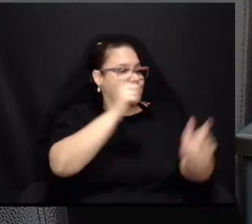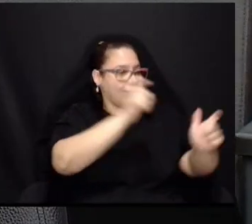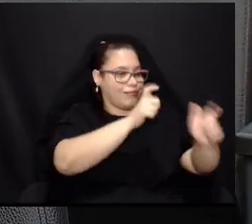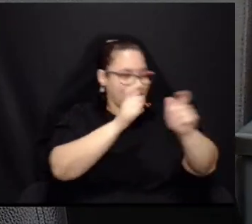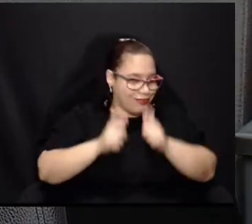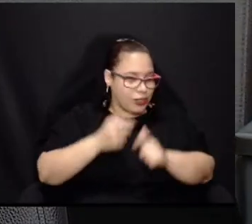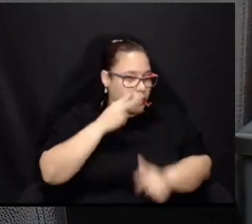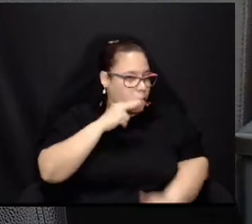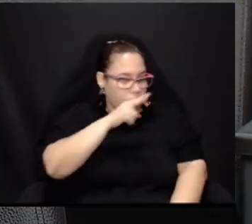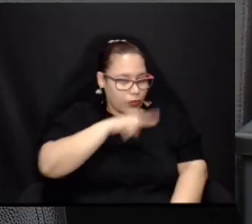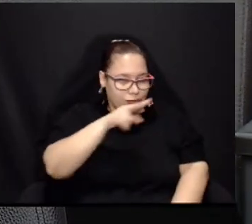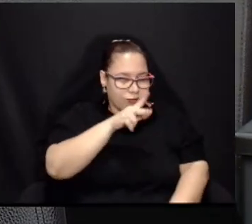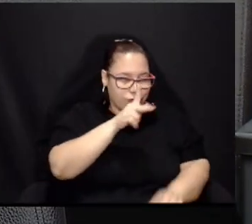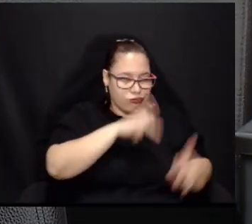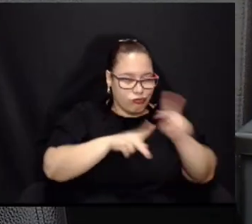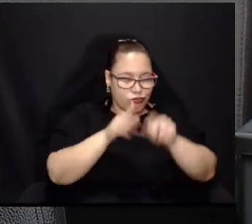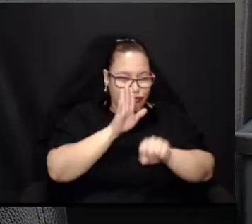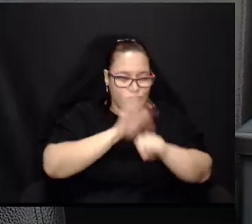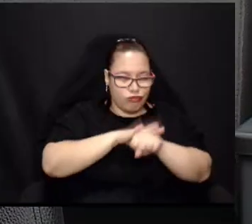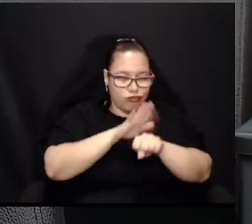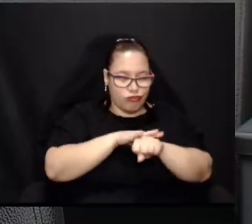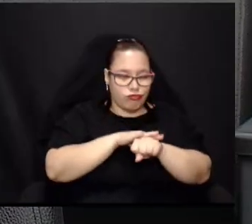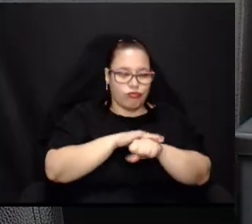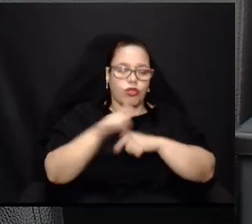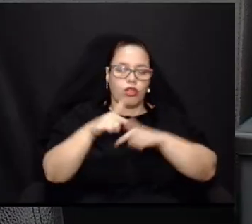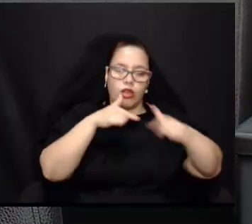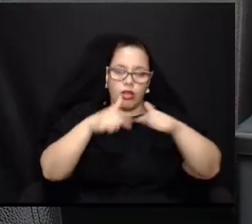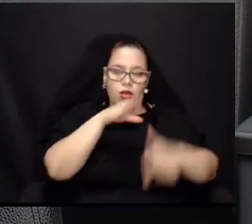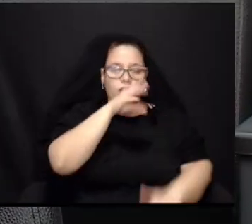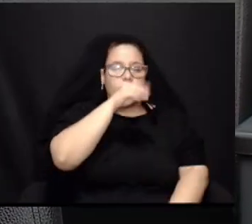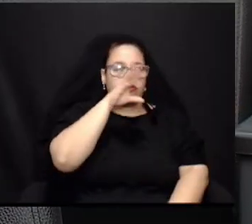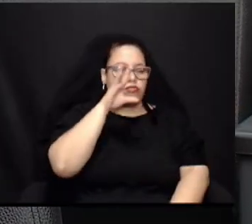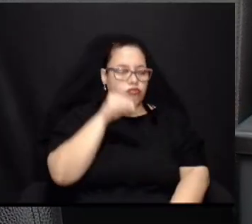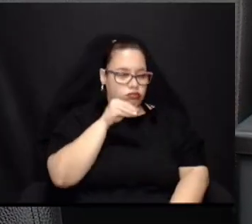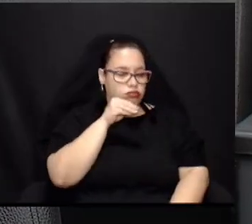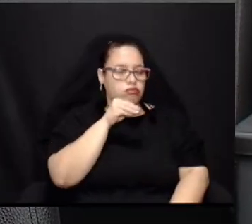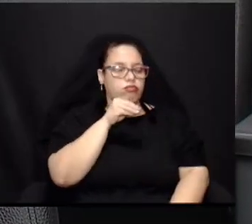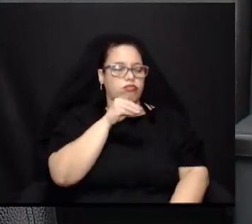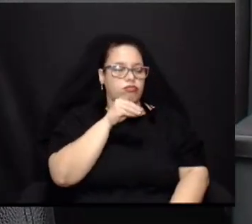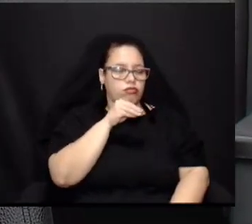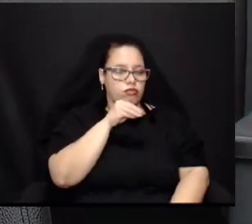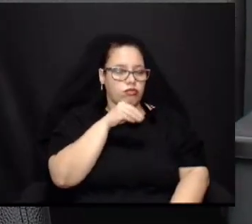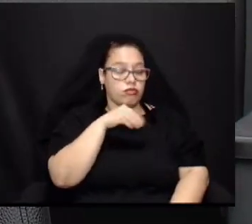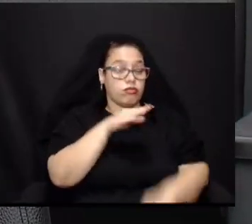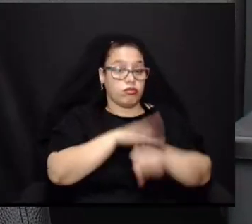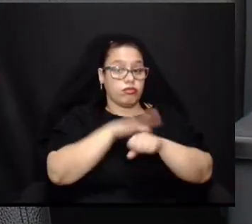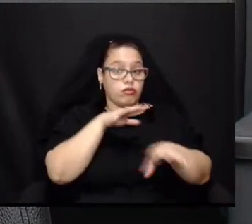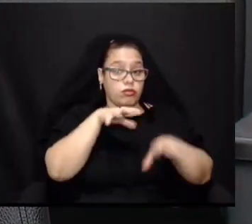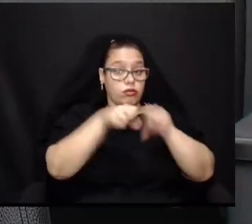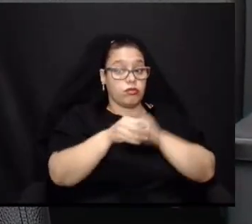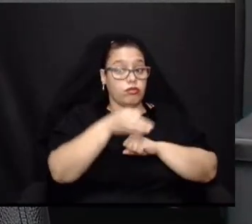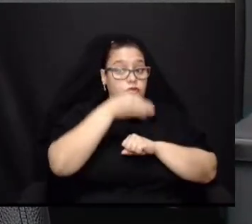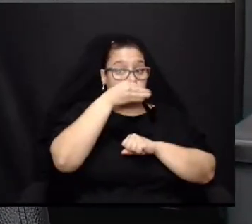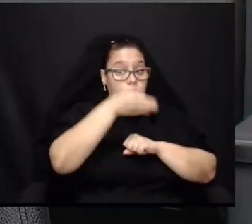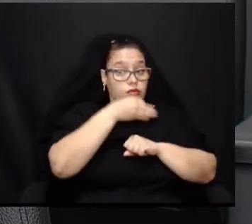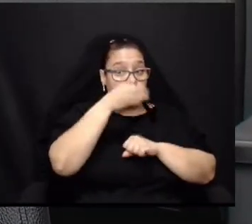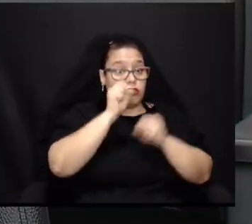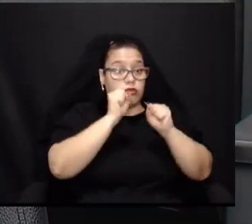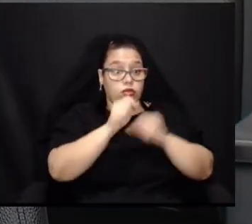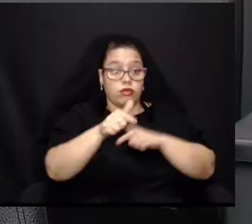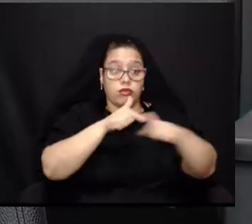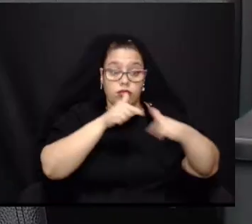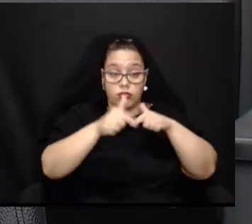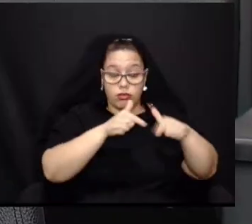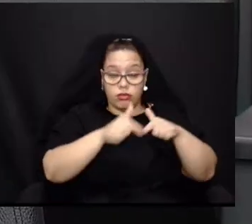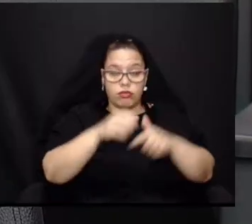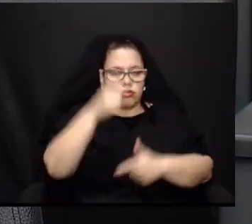externo. Então, trabalhar o colaborador, eu acho que eles são os nossos maiores formadores de opinião, então se a gente puder trabalhá-los, conscientizá-los, eles